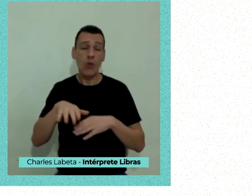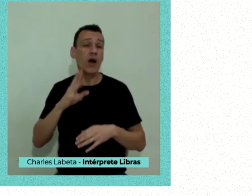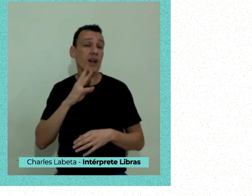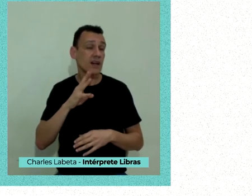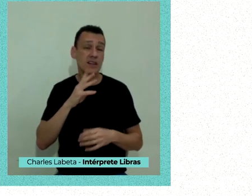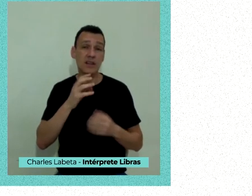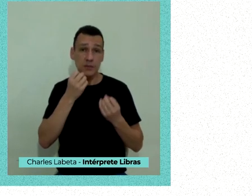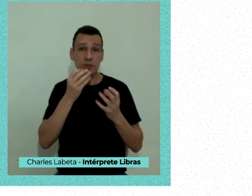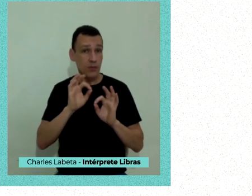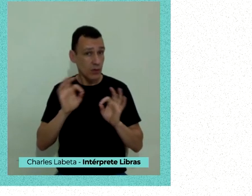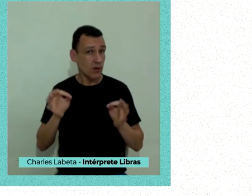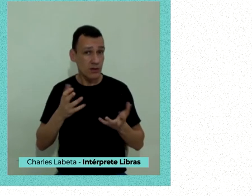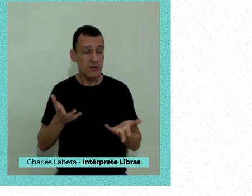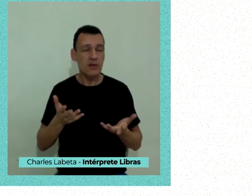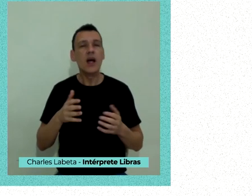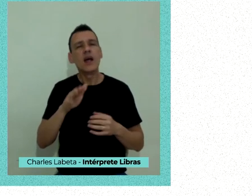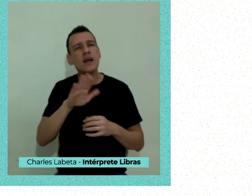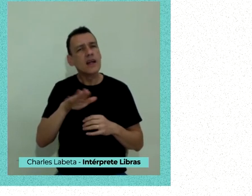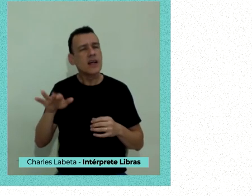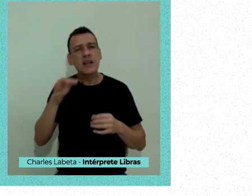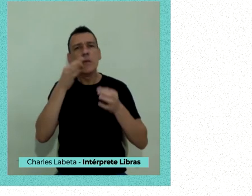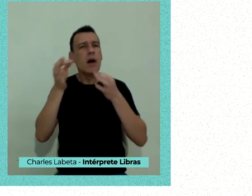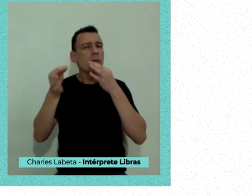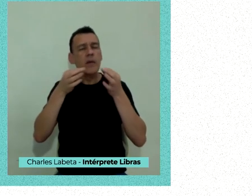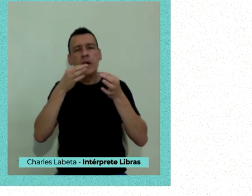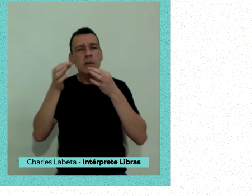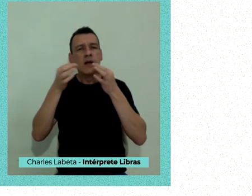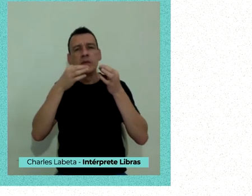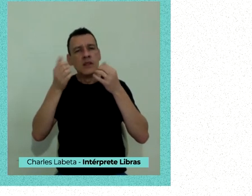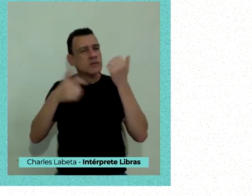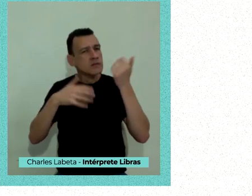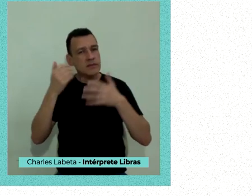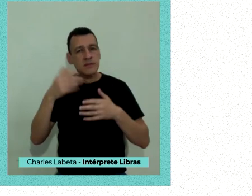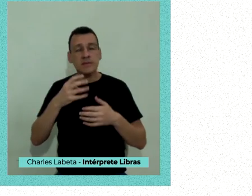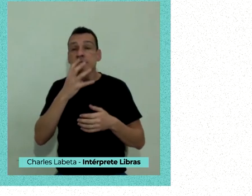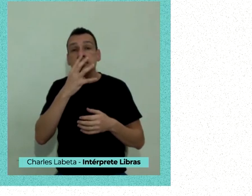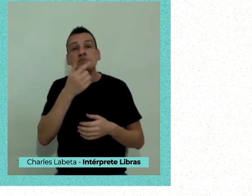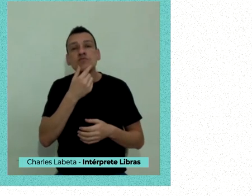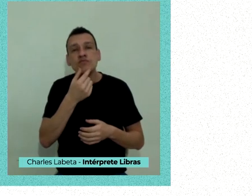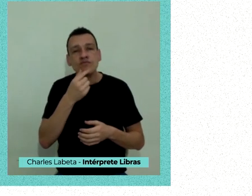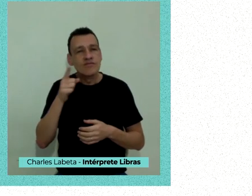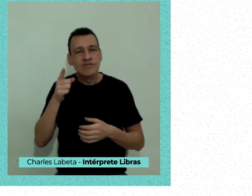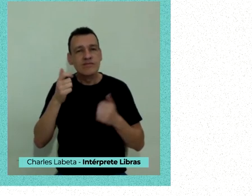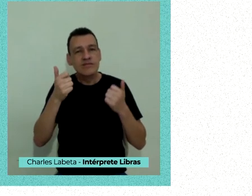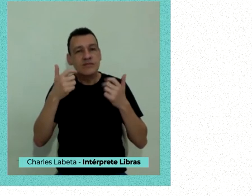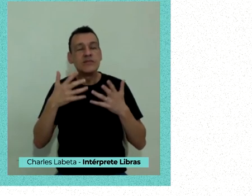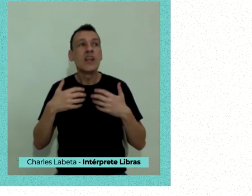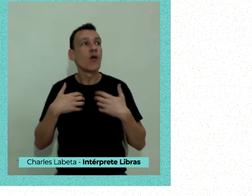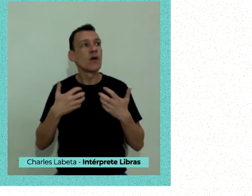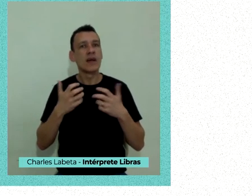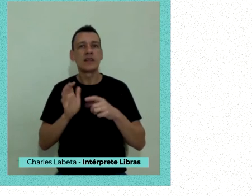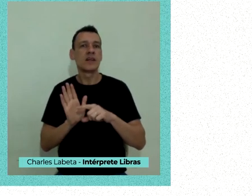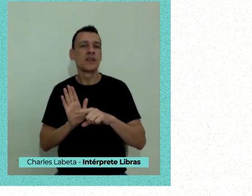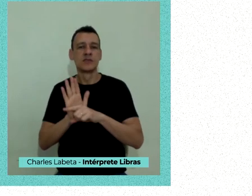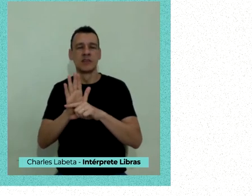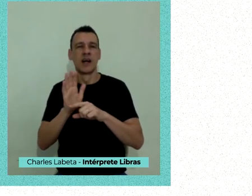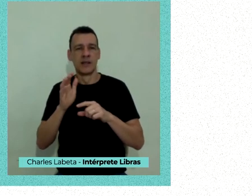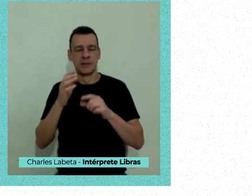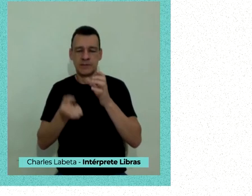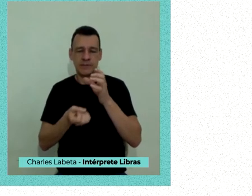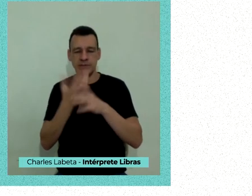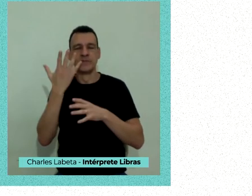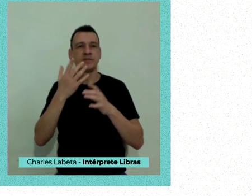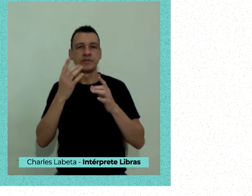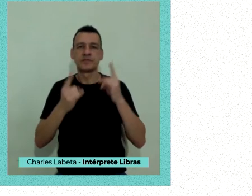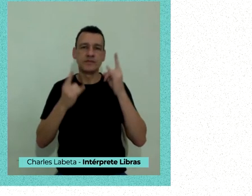as crianças, elas trazem esse menino é muito interessante, pensando em melhorar a condição da limpeza